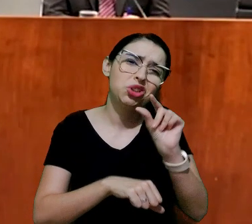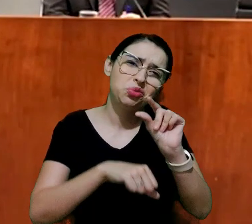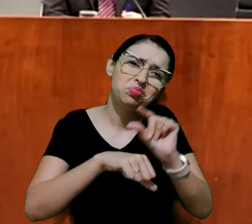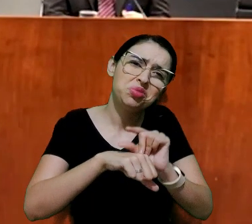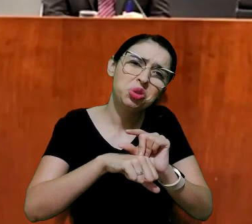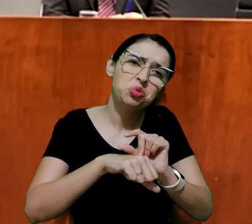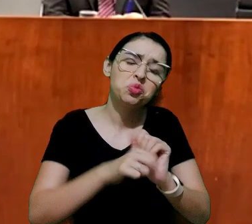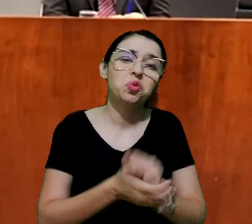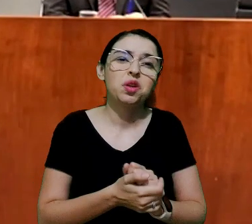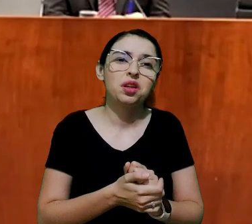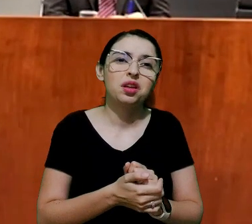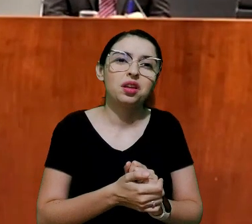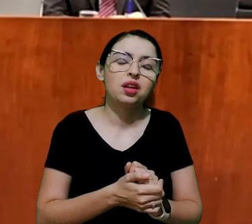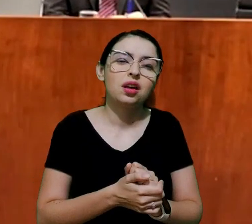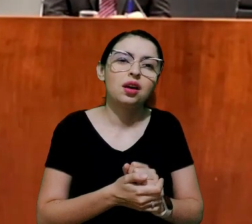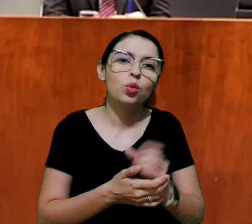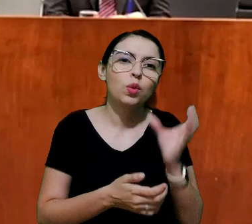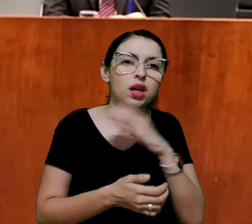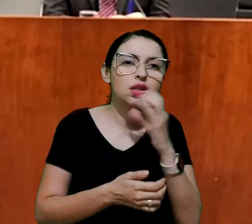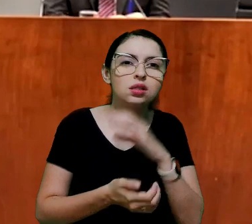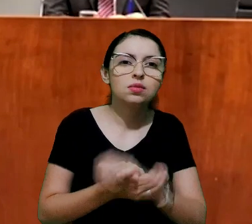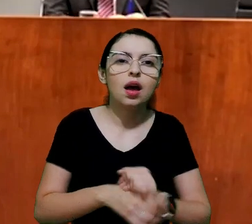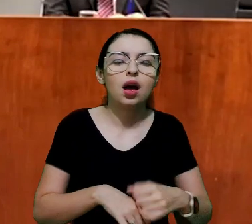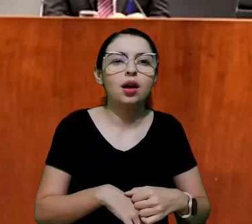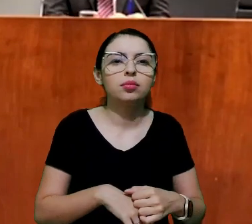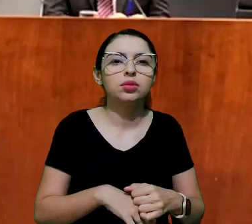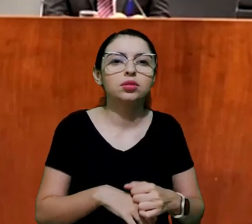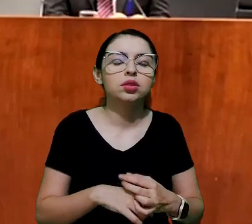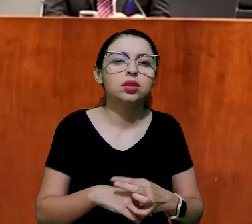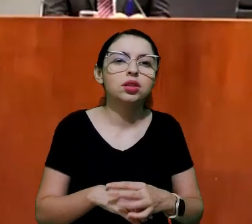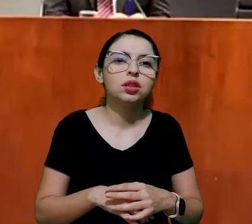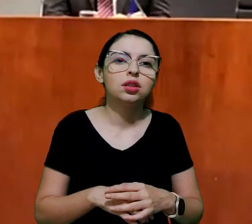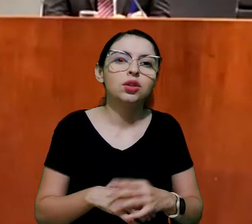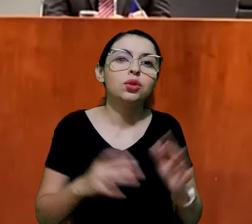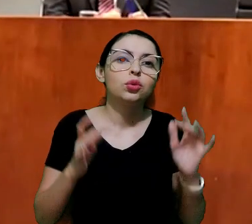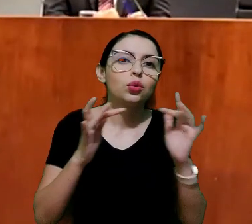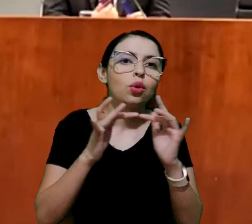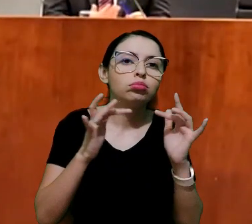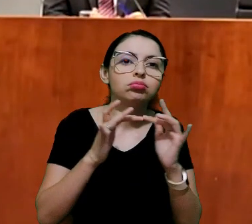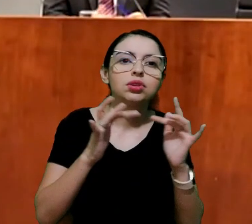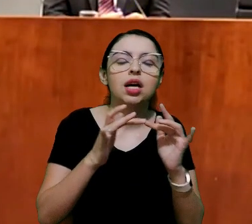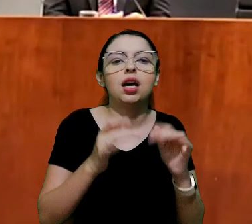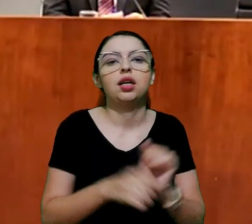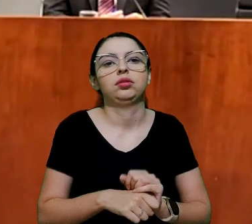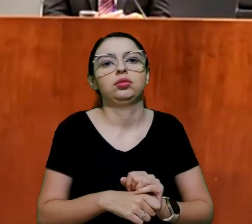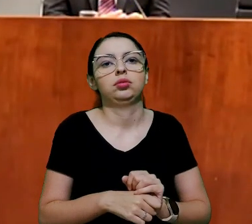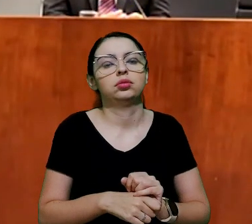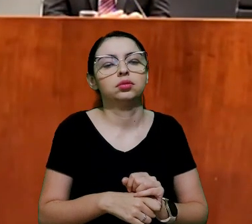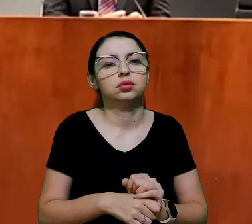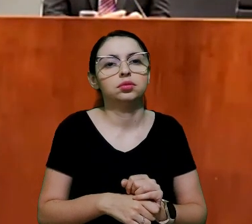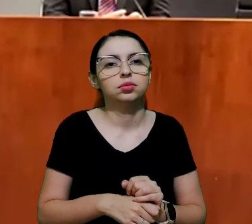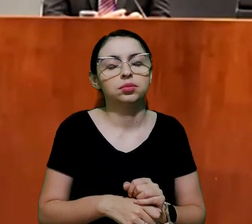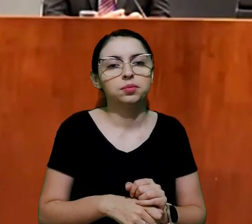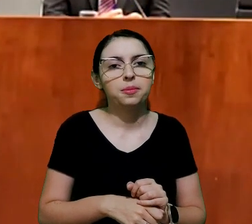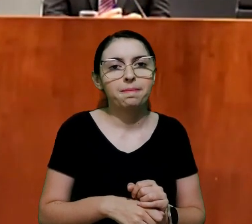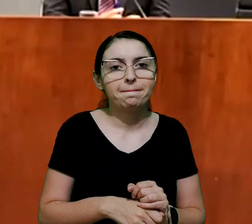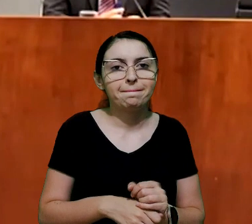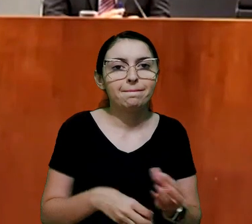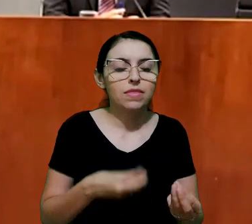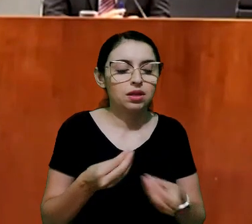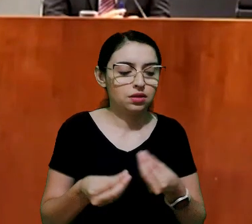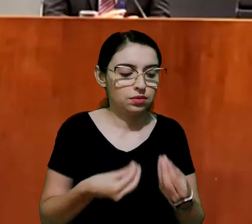minorar a fluidez dessas situações de fato e do afeto por meio, digamos